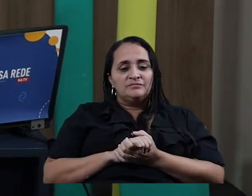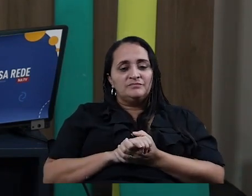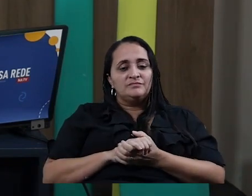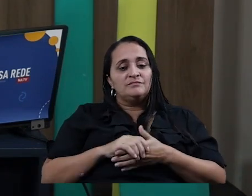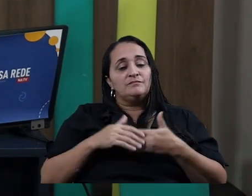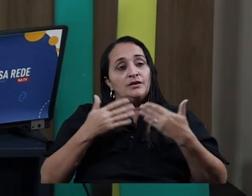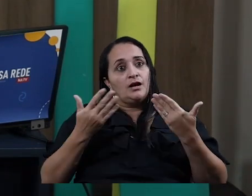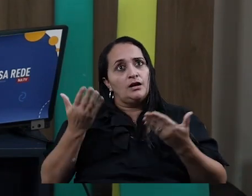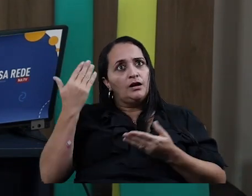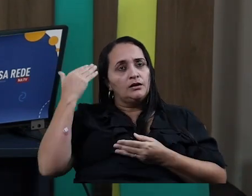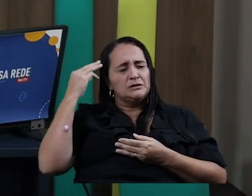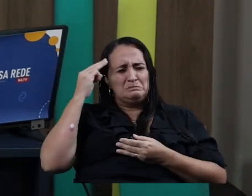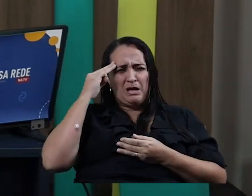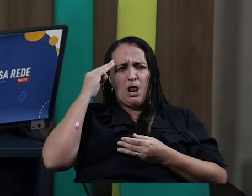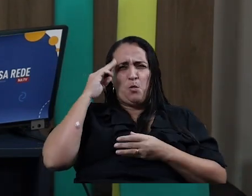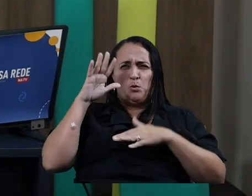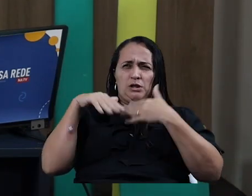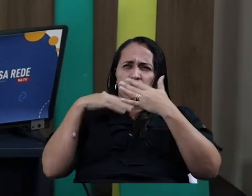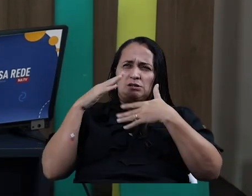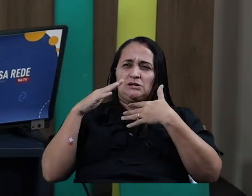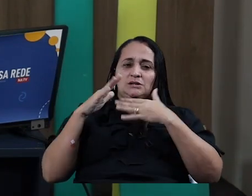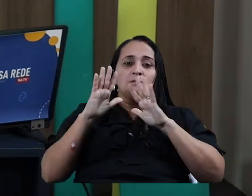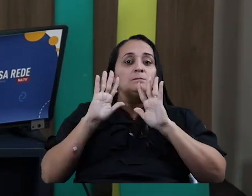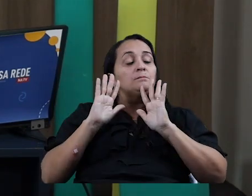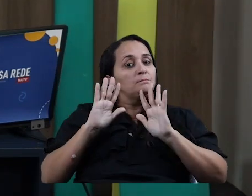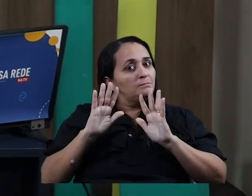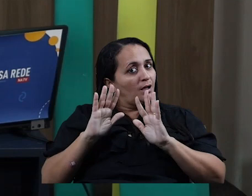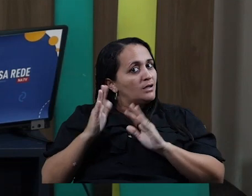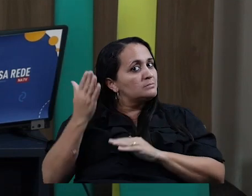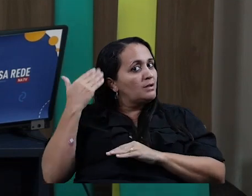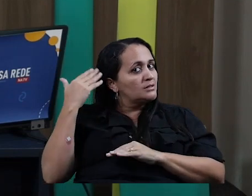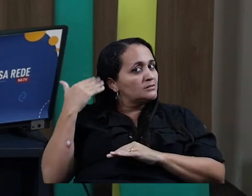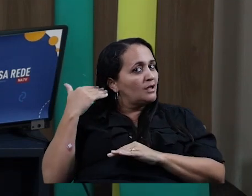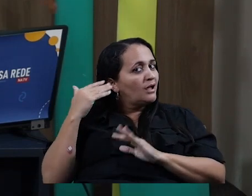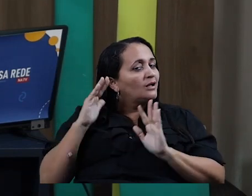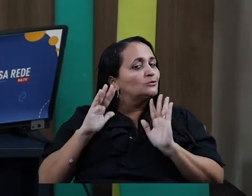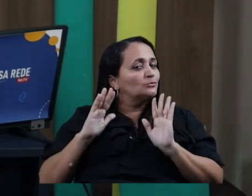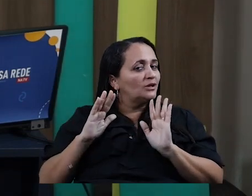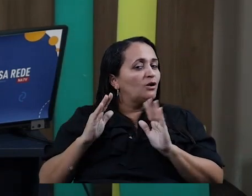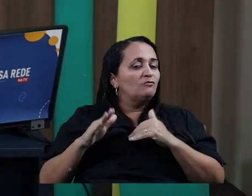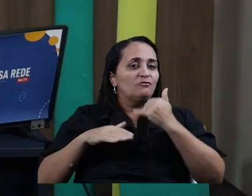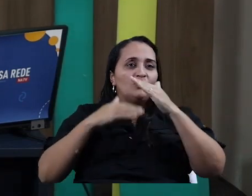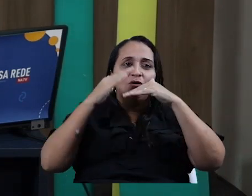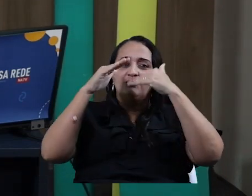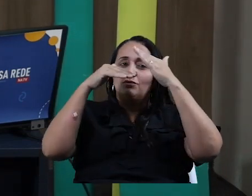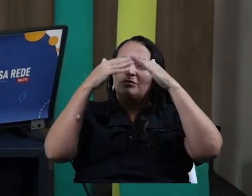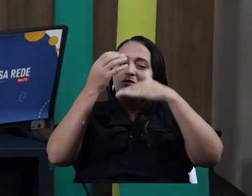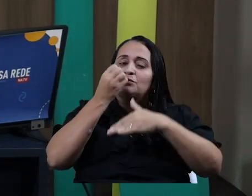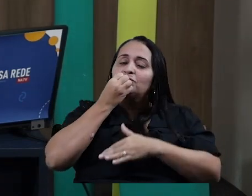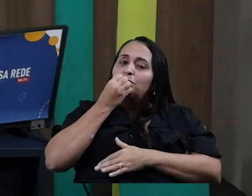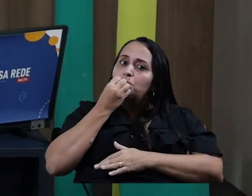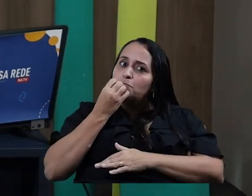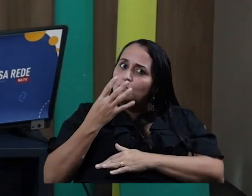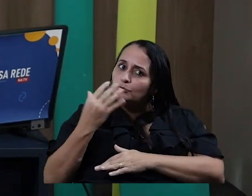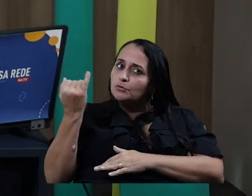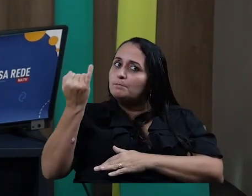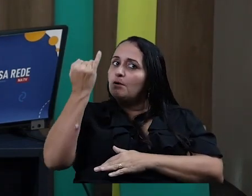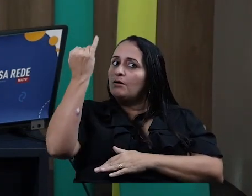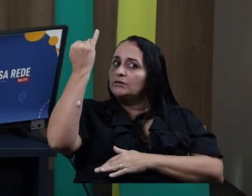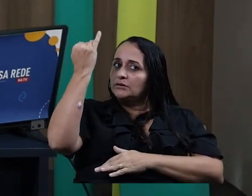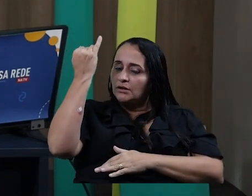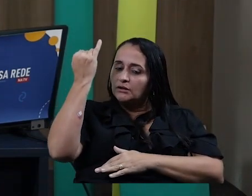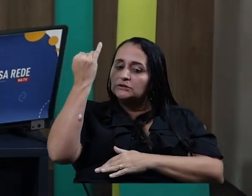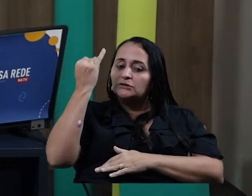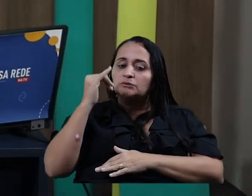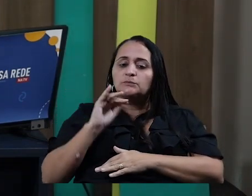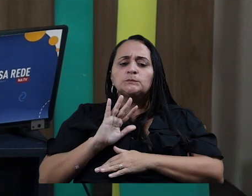que é maluquice, mas para eles foi uma evolução, viu, gente? Para quem não tinha nada, chegar a isso foi uma coisa muito